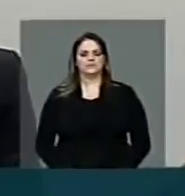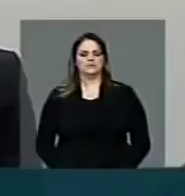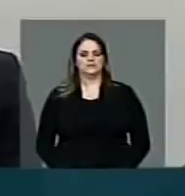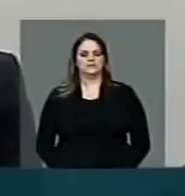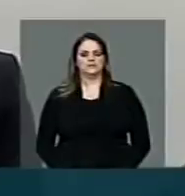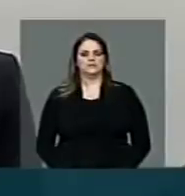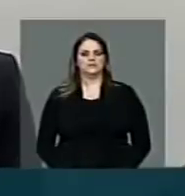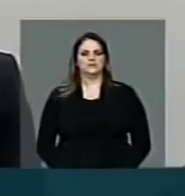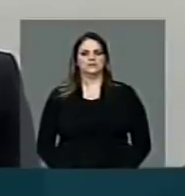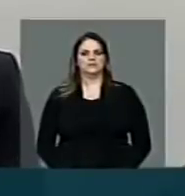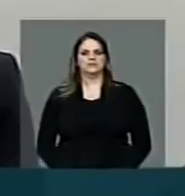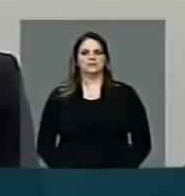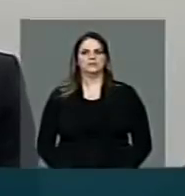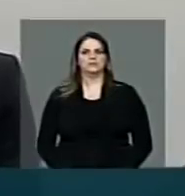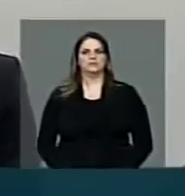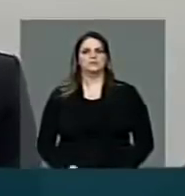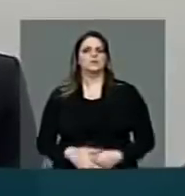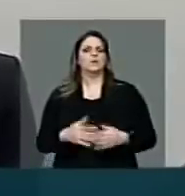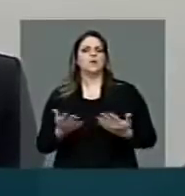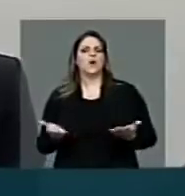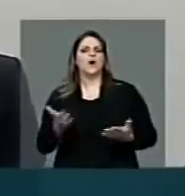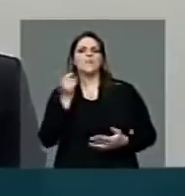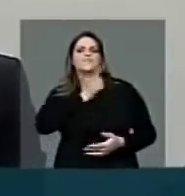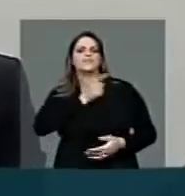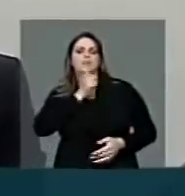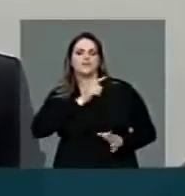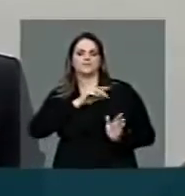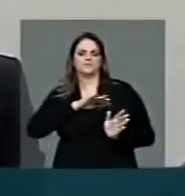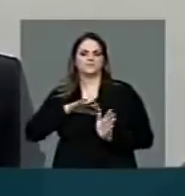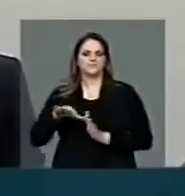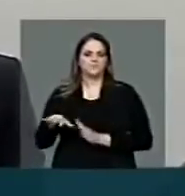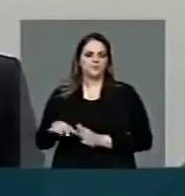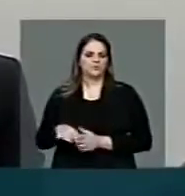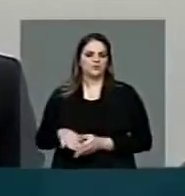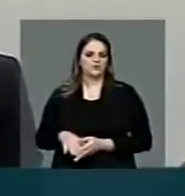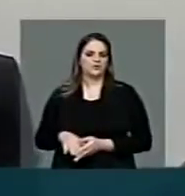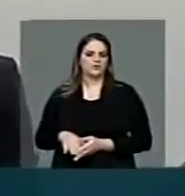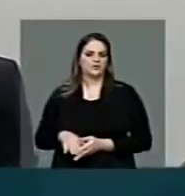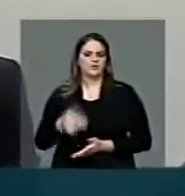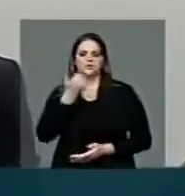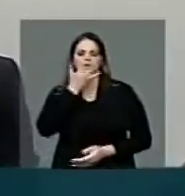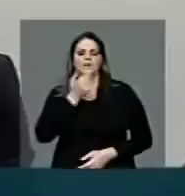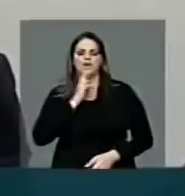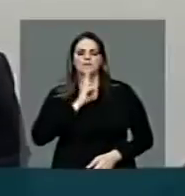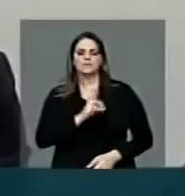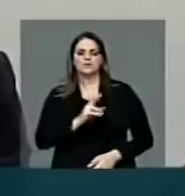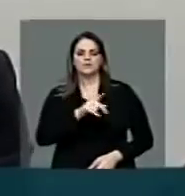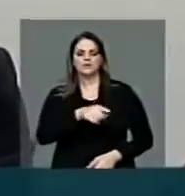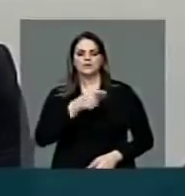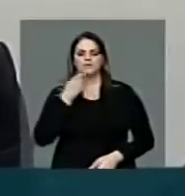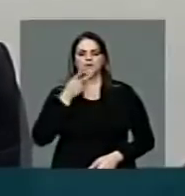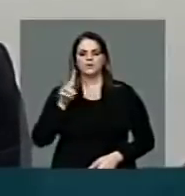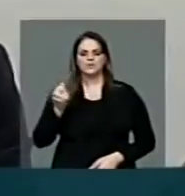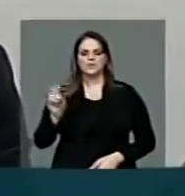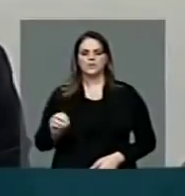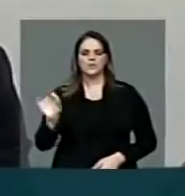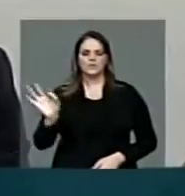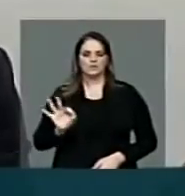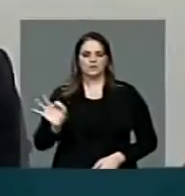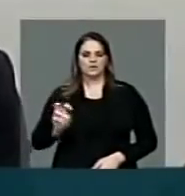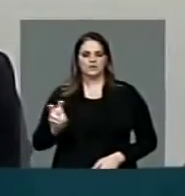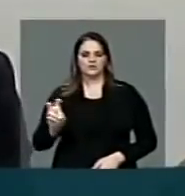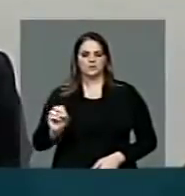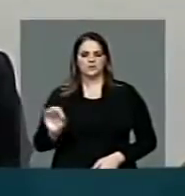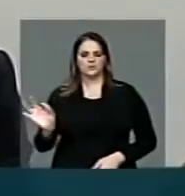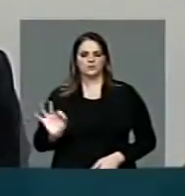Quais são as vantagens desse projeto? Não, e aí eu quero já de cara responder a questão dos 50%. Esse foi um